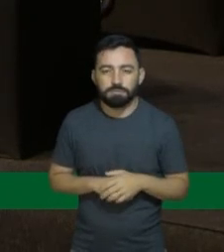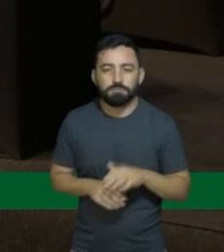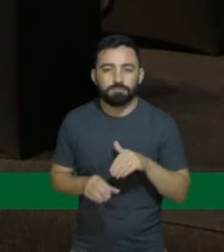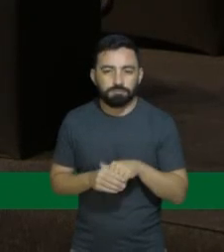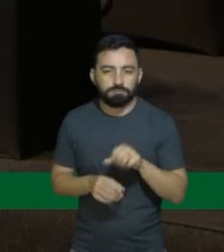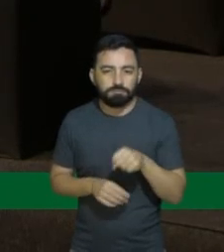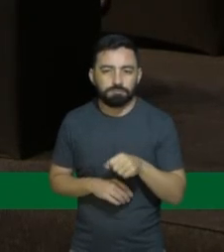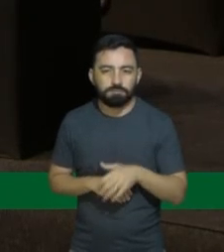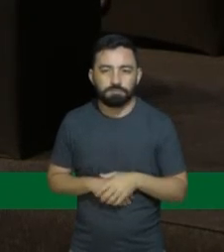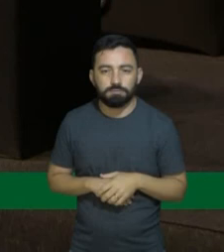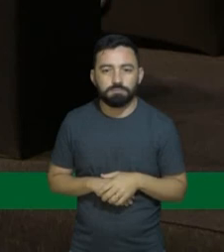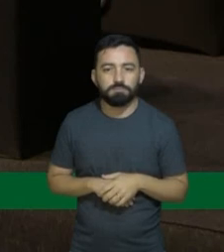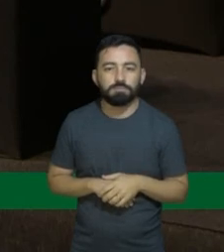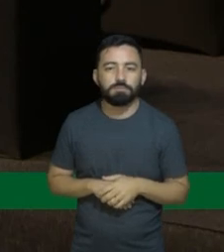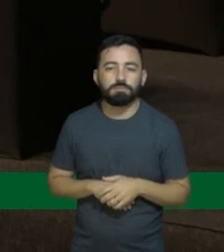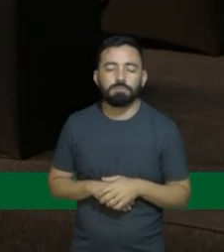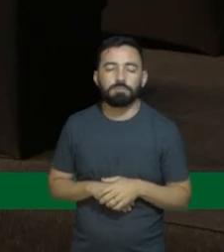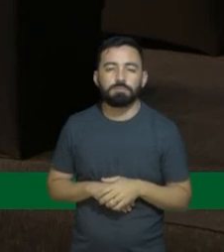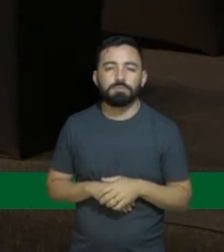assim